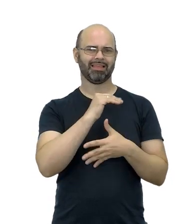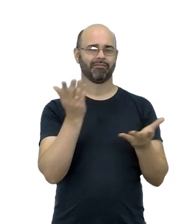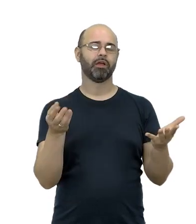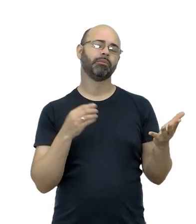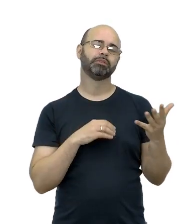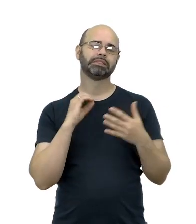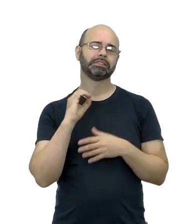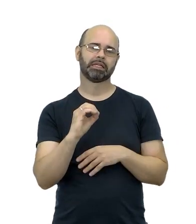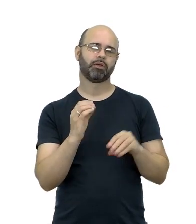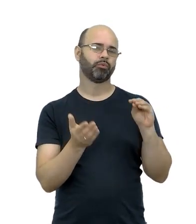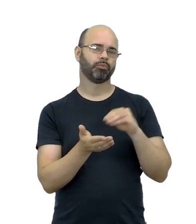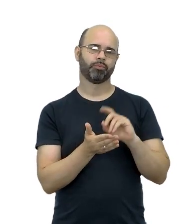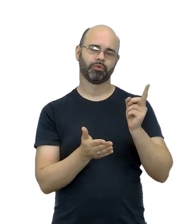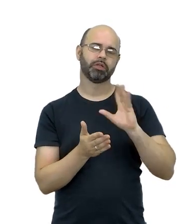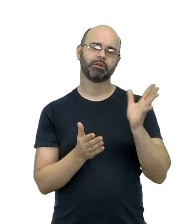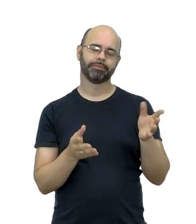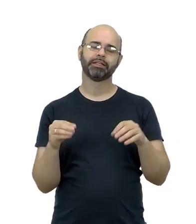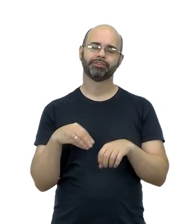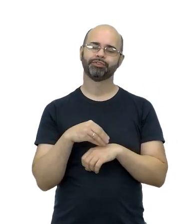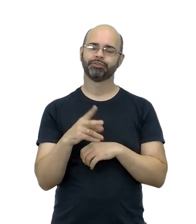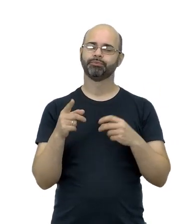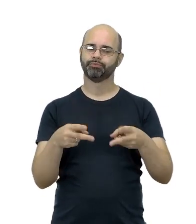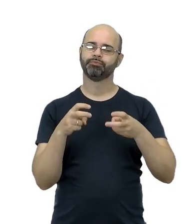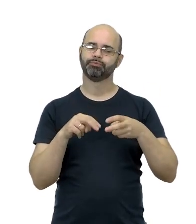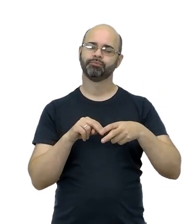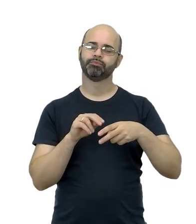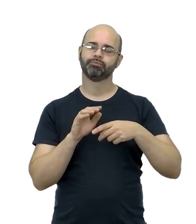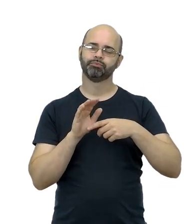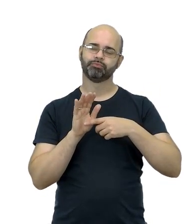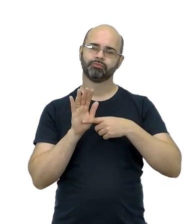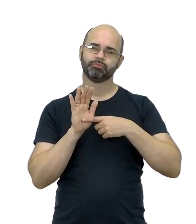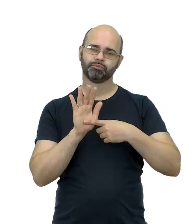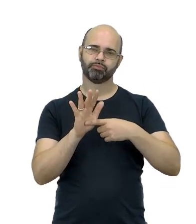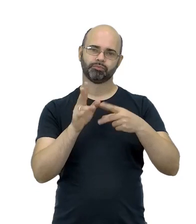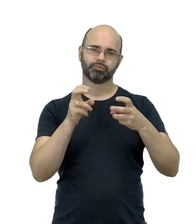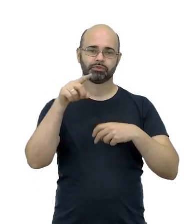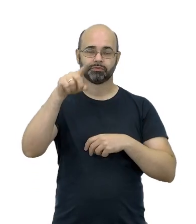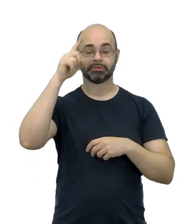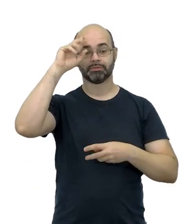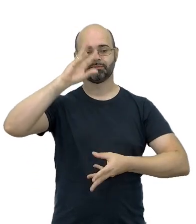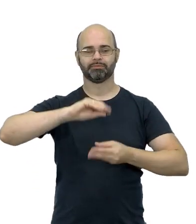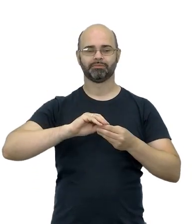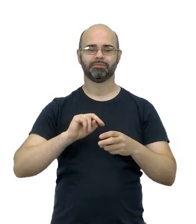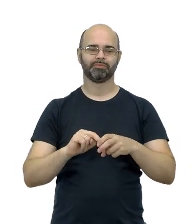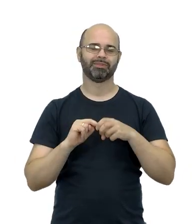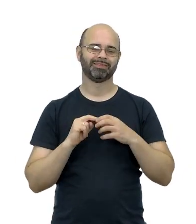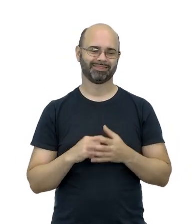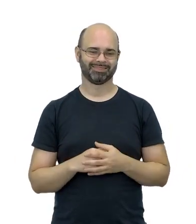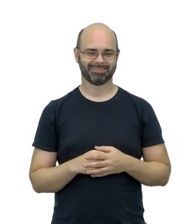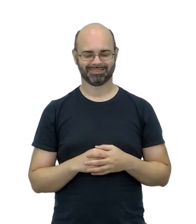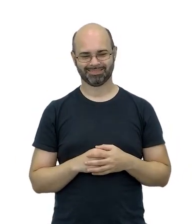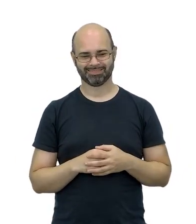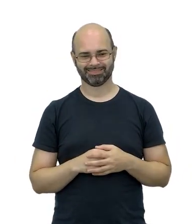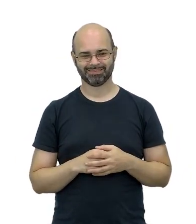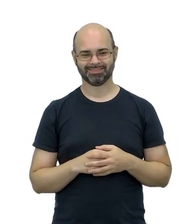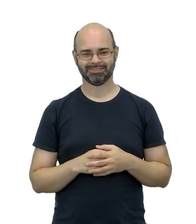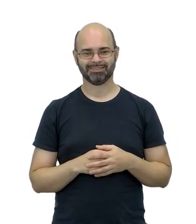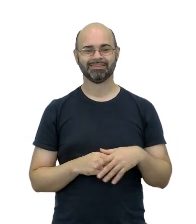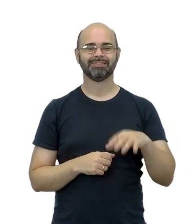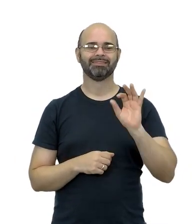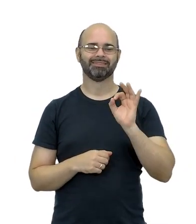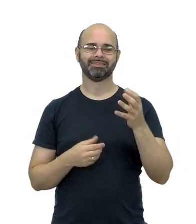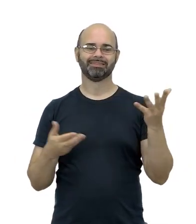colocou lá, mas fez essa indicação aqui justamente para a gente poder chamar a atenção disso. Opa! Passei demais. E nós vamos